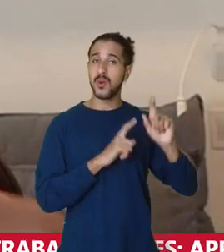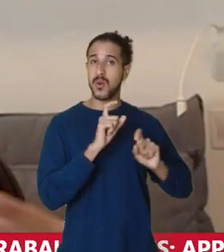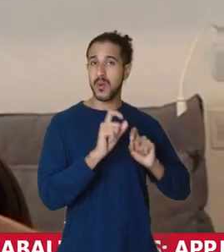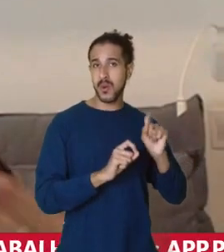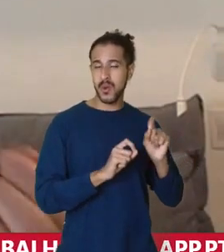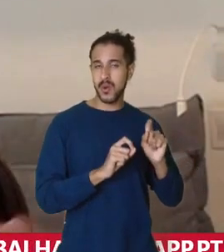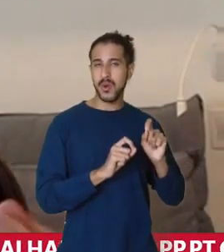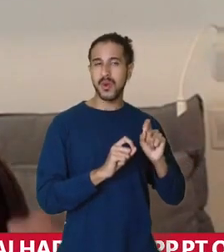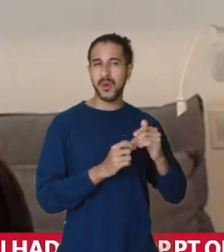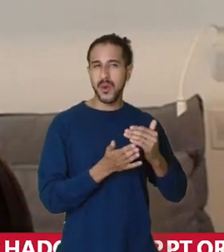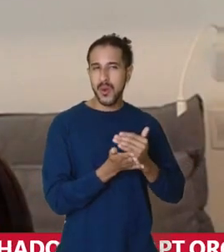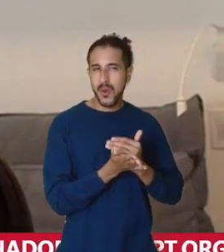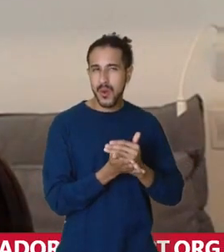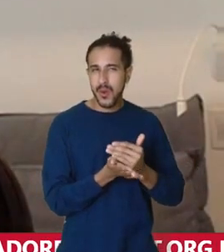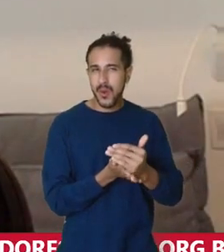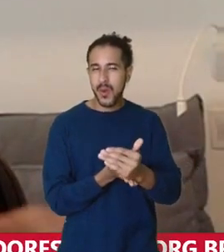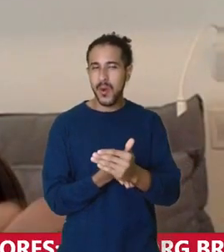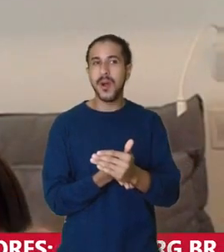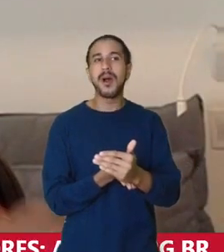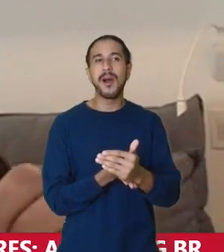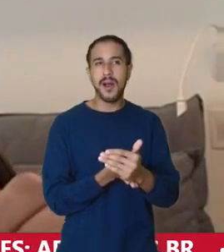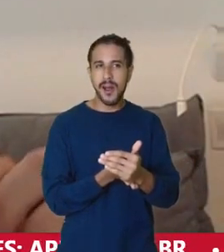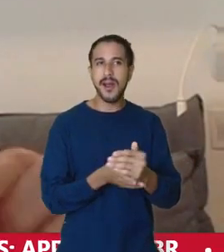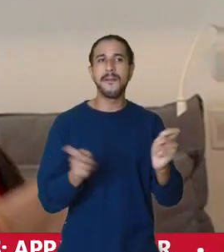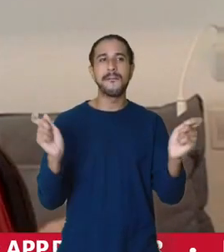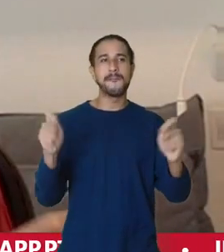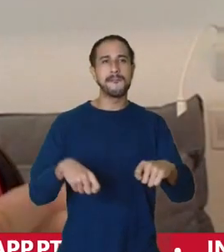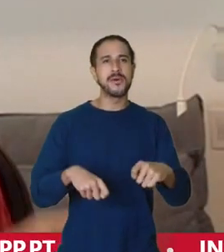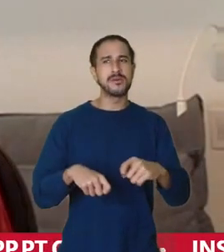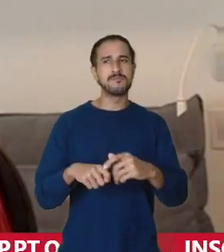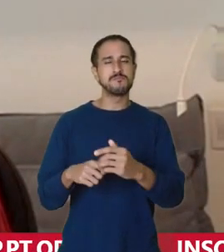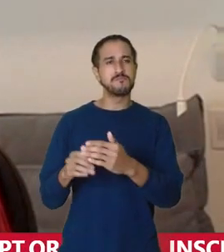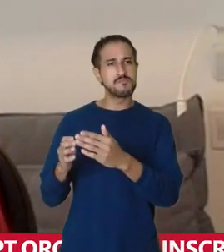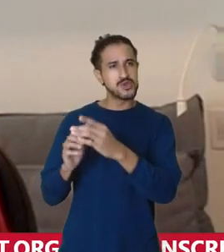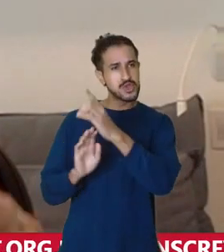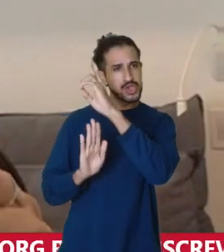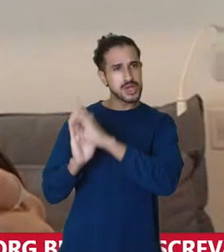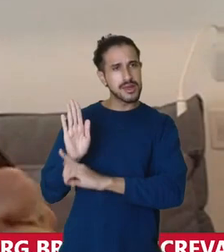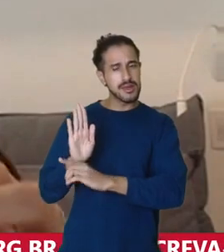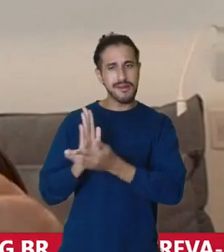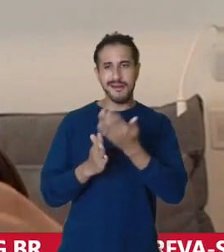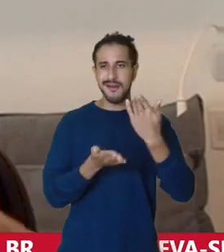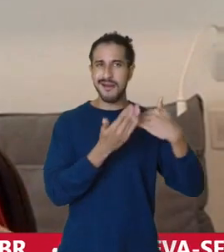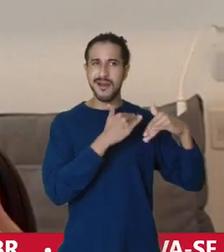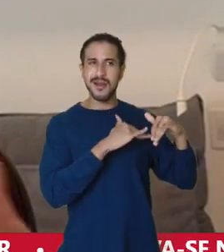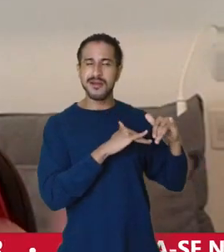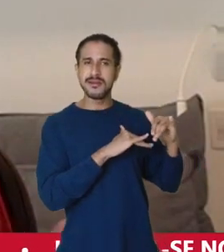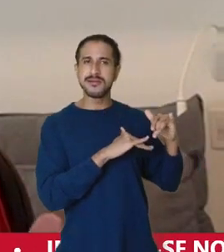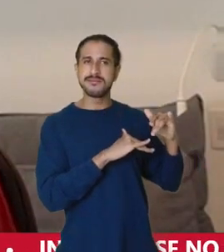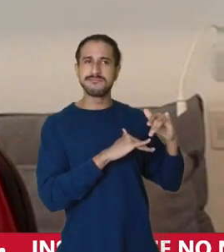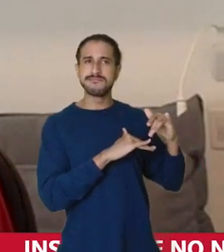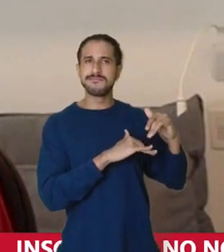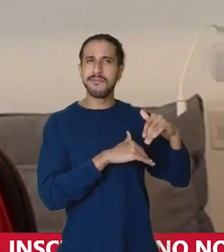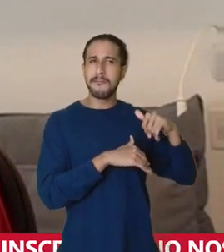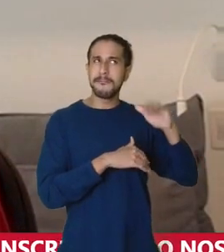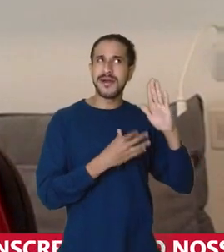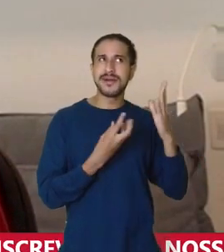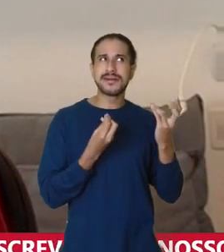que passa a ser possível buscar direitos antes,